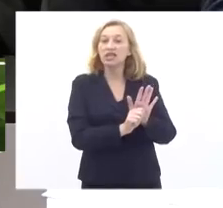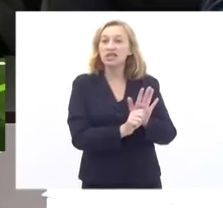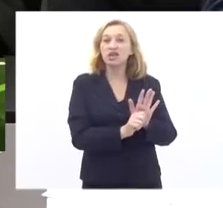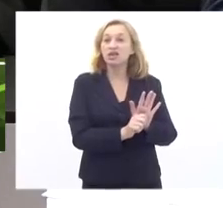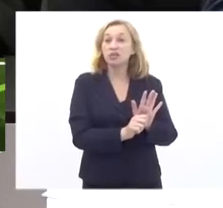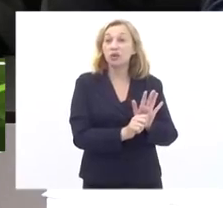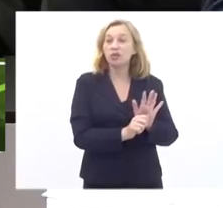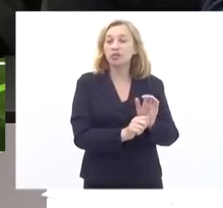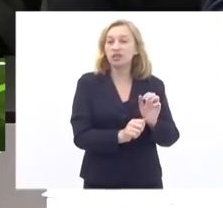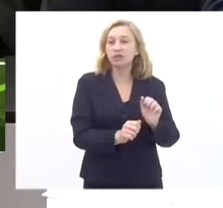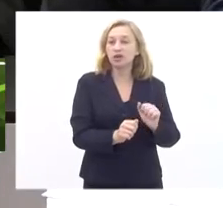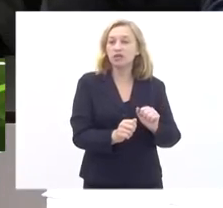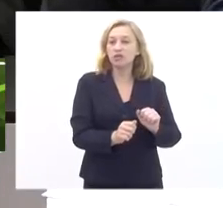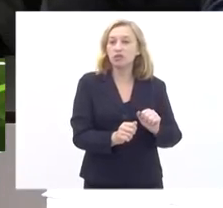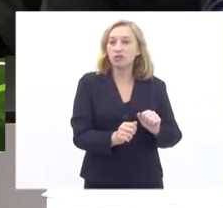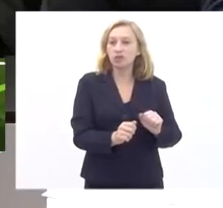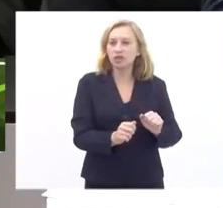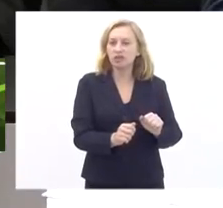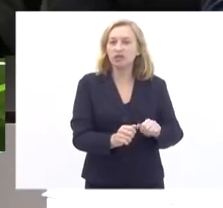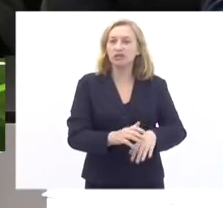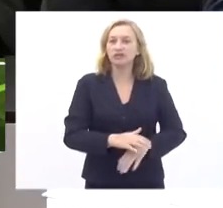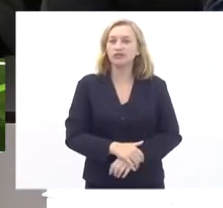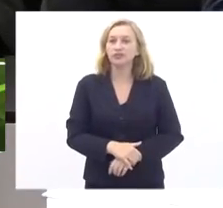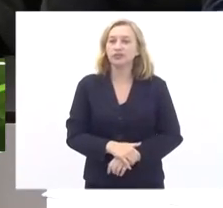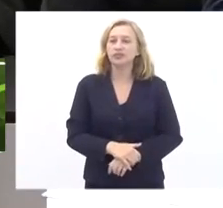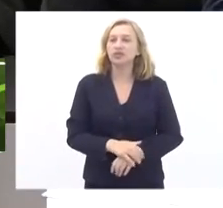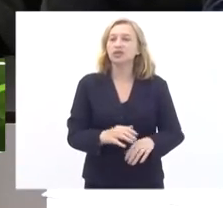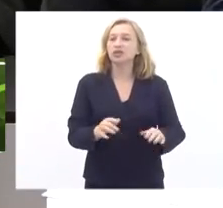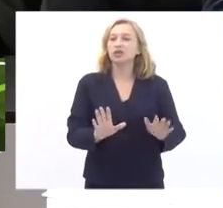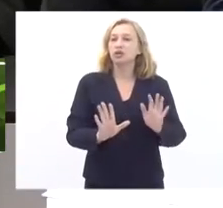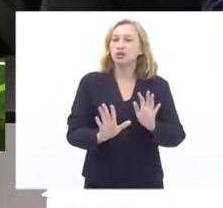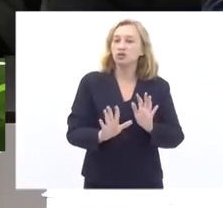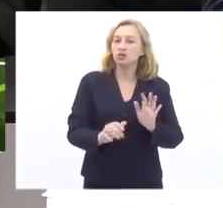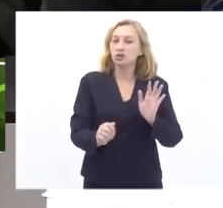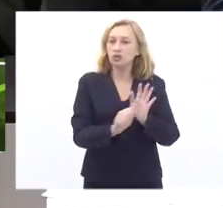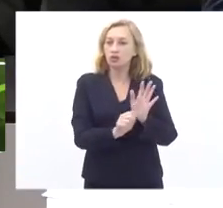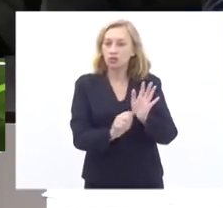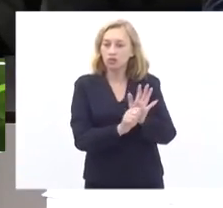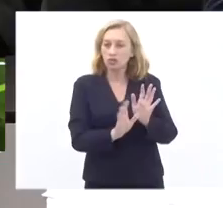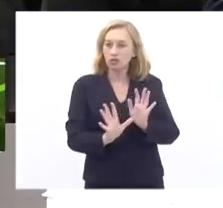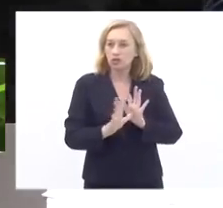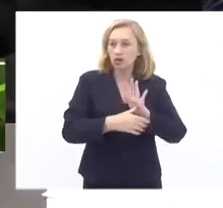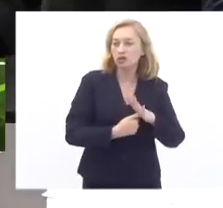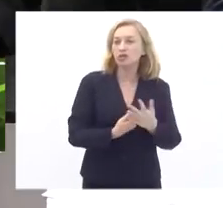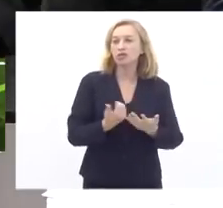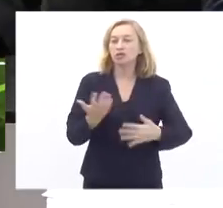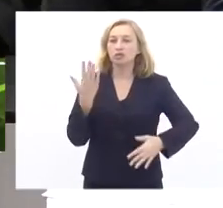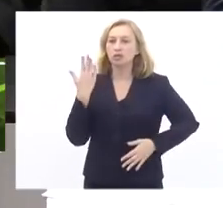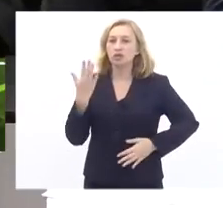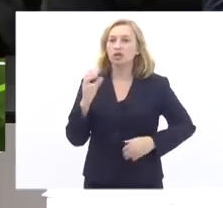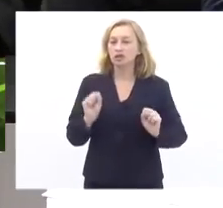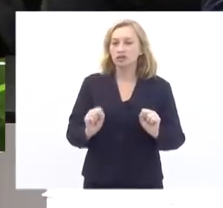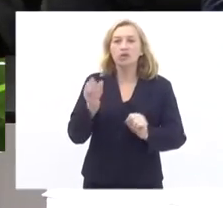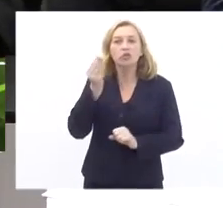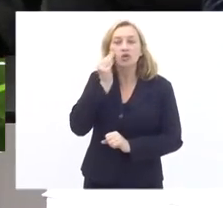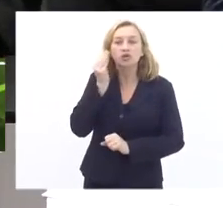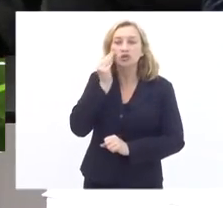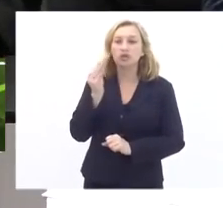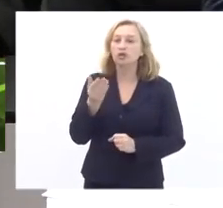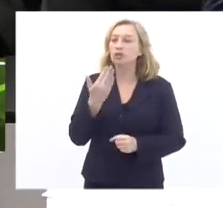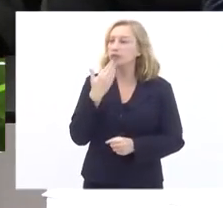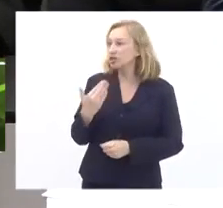velho. Nós temos aí o crime organizado envolvido, depois eu posso explicar se eu tiver oportunidade. Eu vou pedir ao